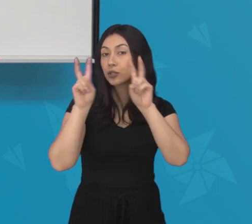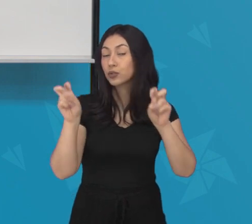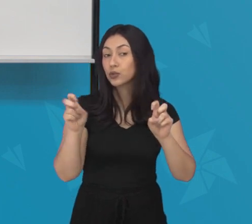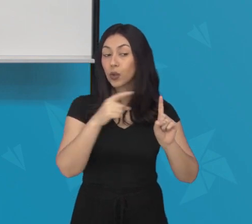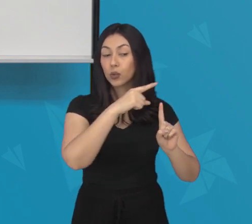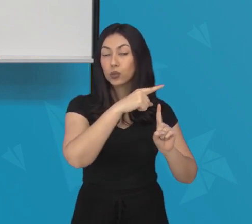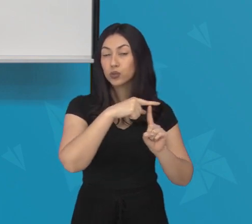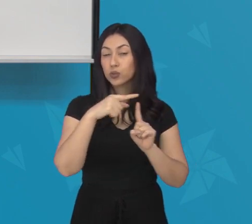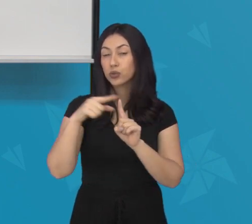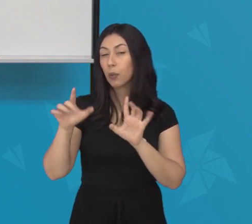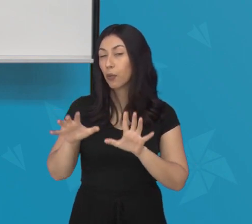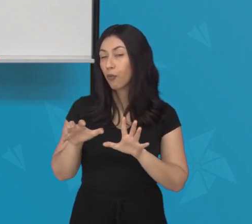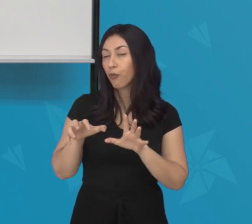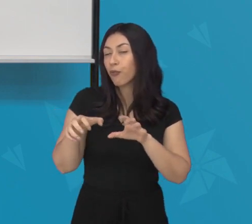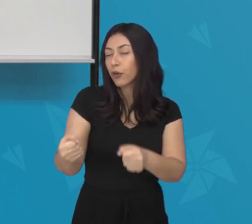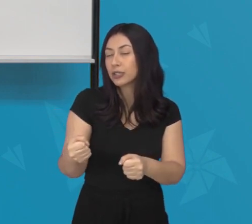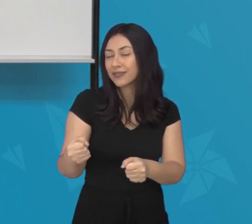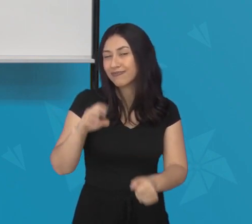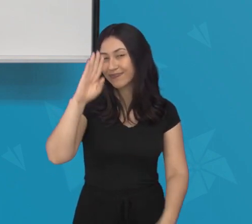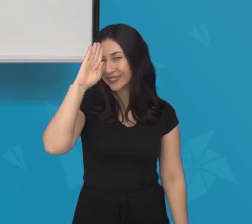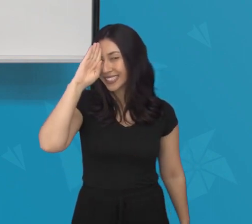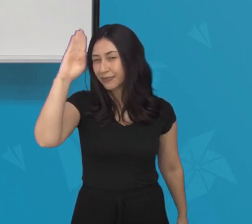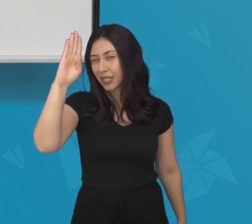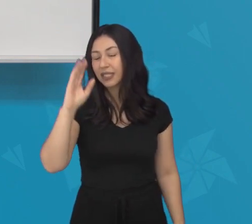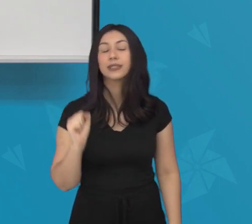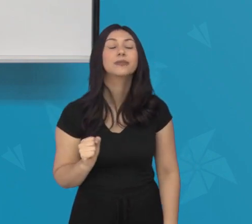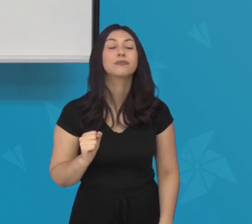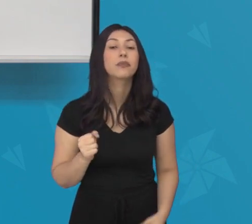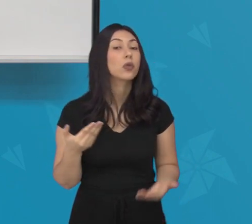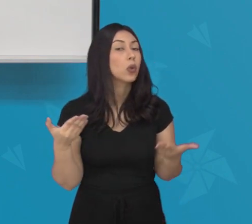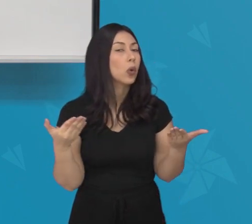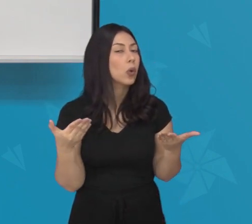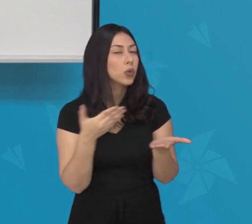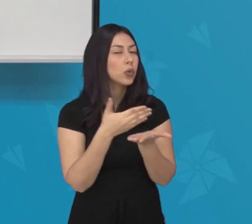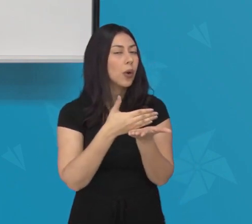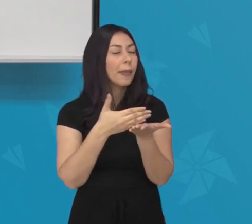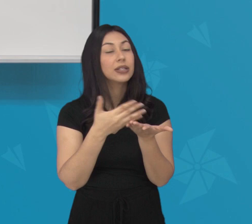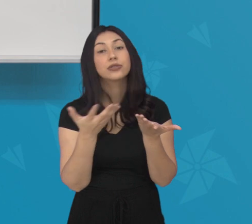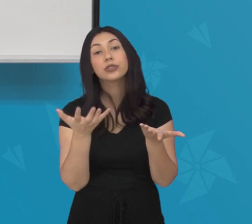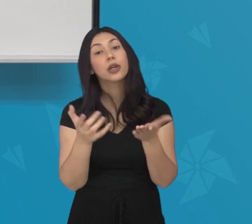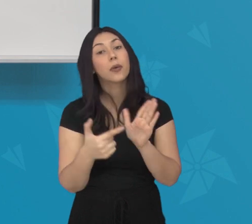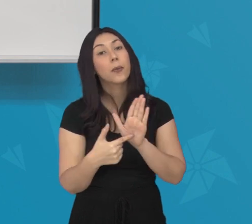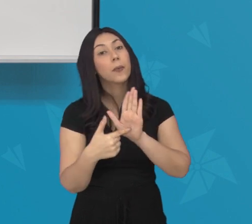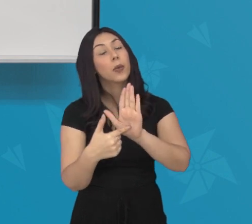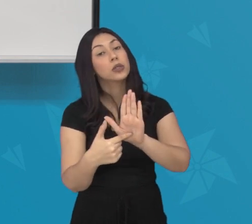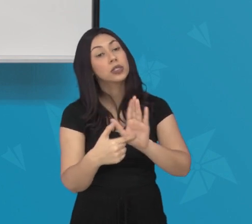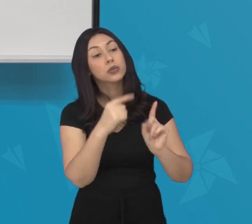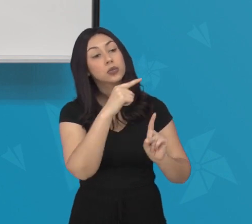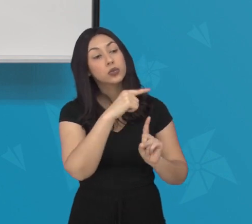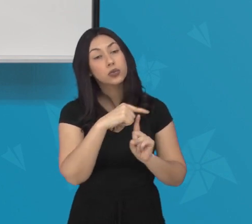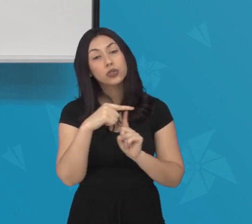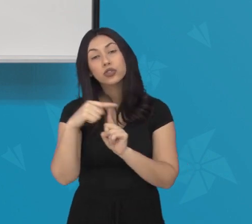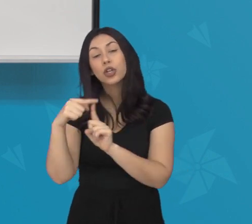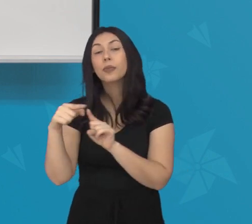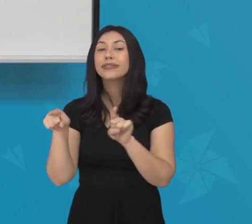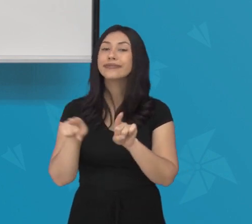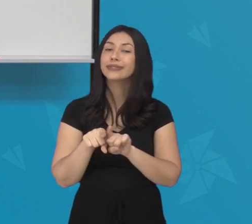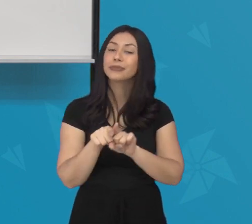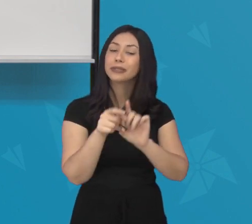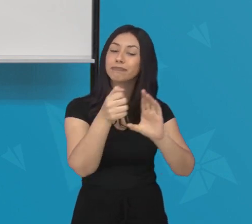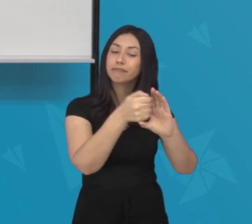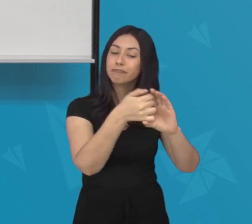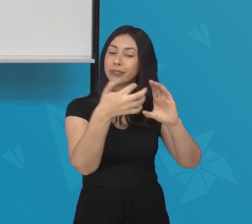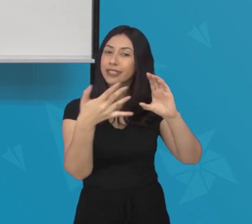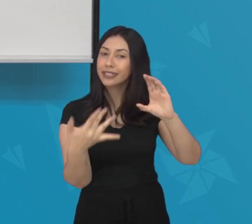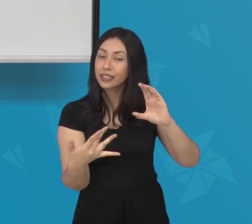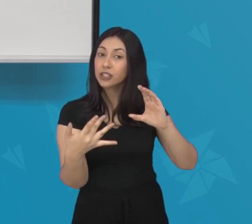as principais forças. Nessa aula introdutória, eu quero mostrar para vocês as principais forças e algumas características